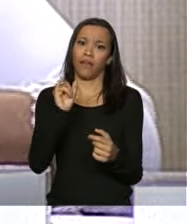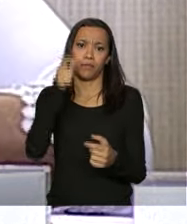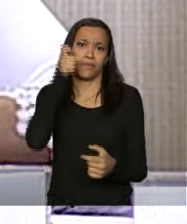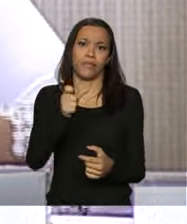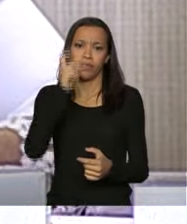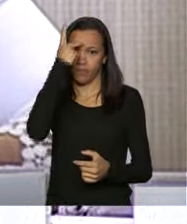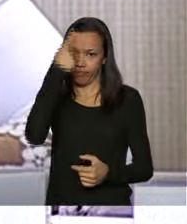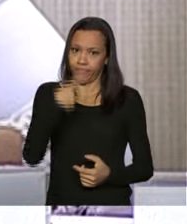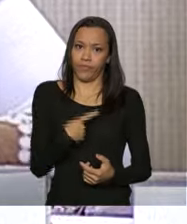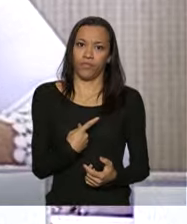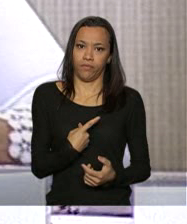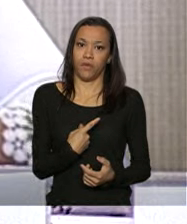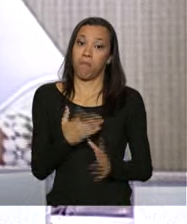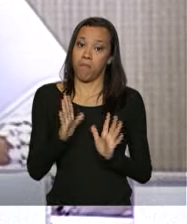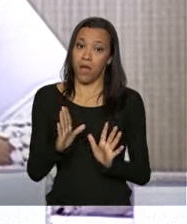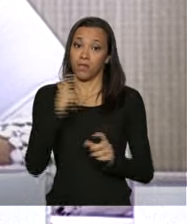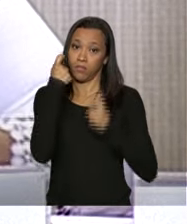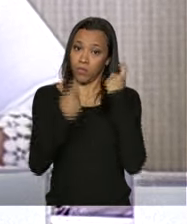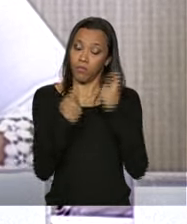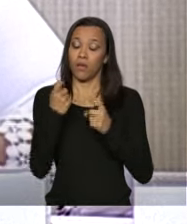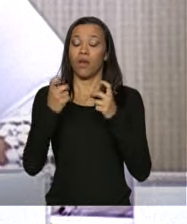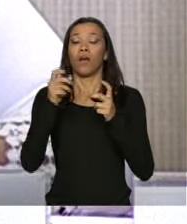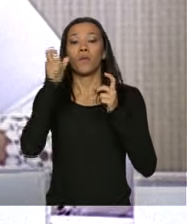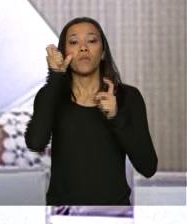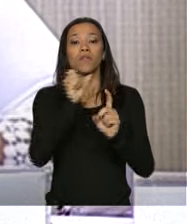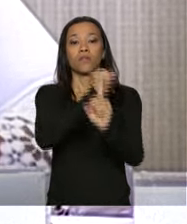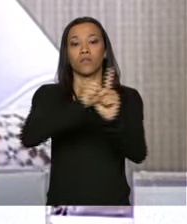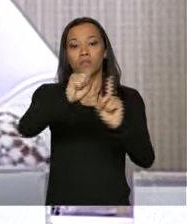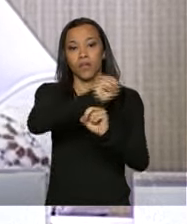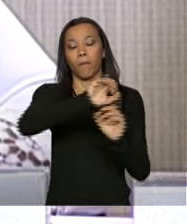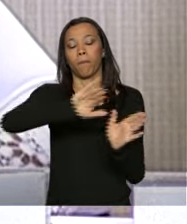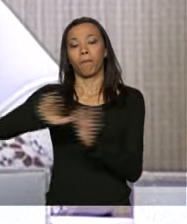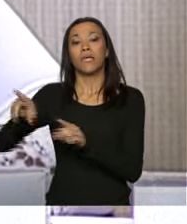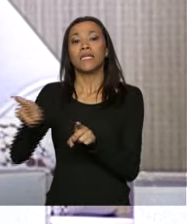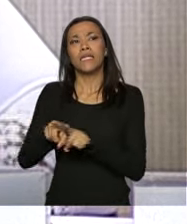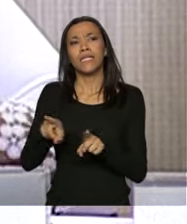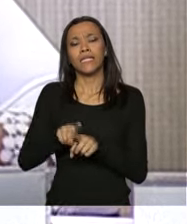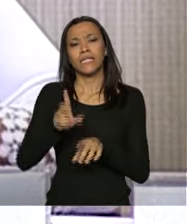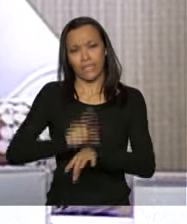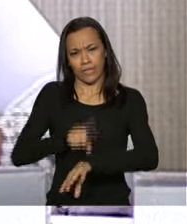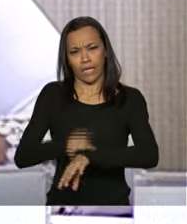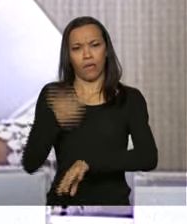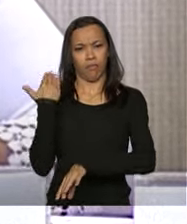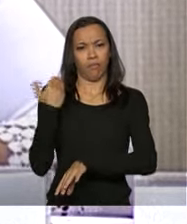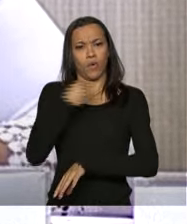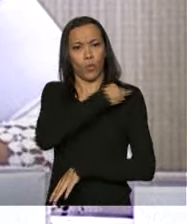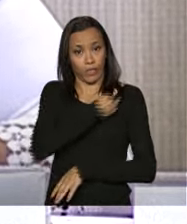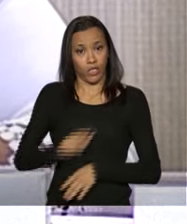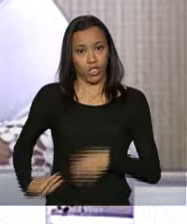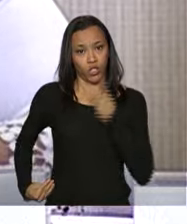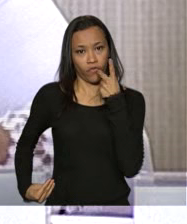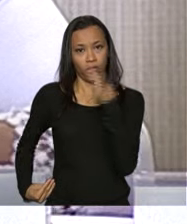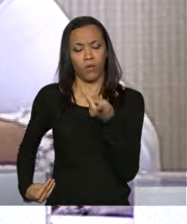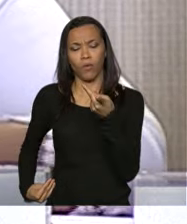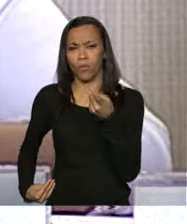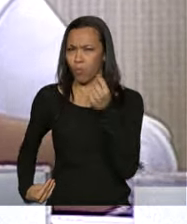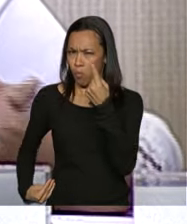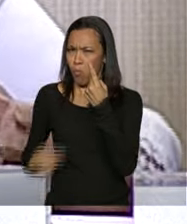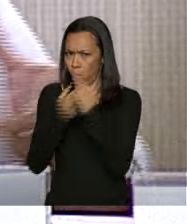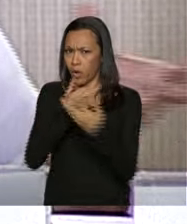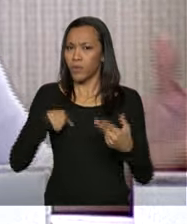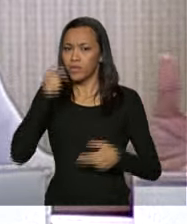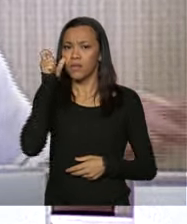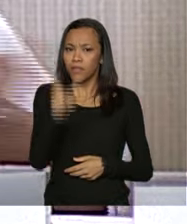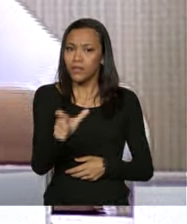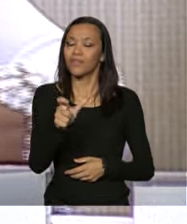a contradição que a gente tem e o ministro Gregor nessa ocasião, ele fez uma fala muito interessante que eu acho que vem muito a